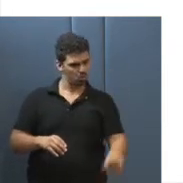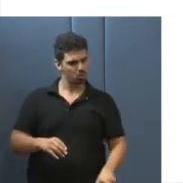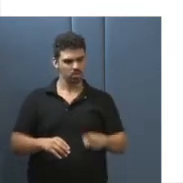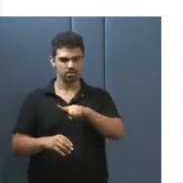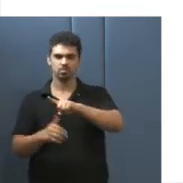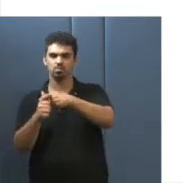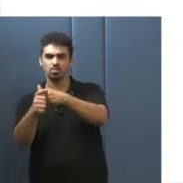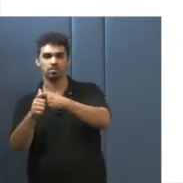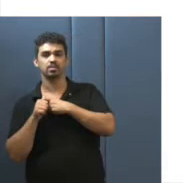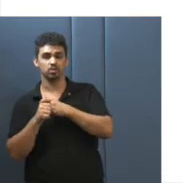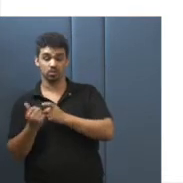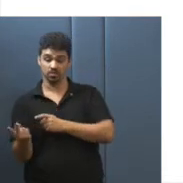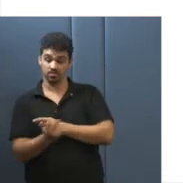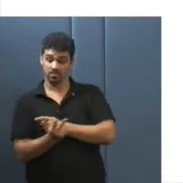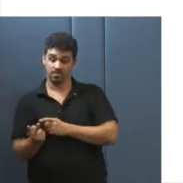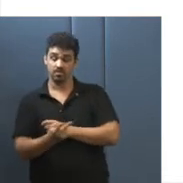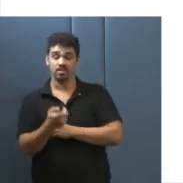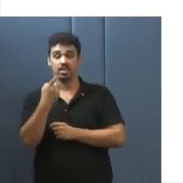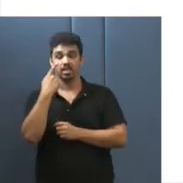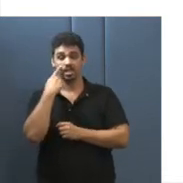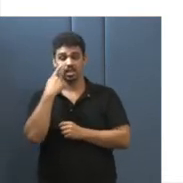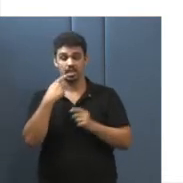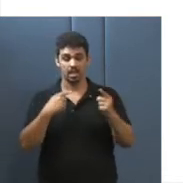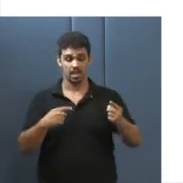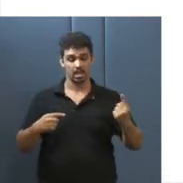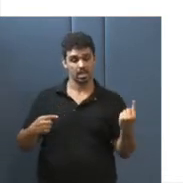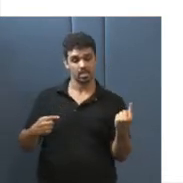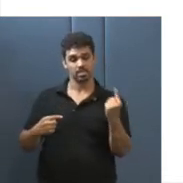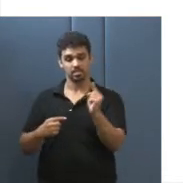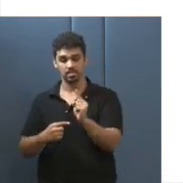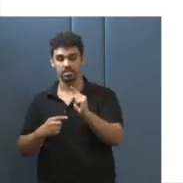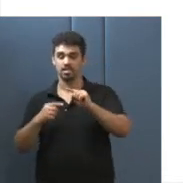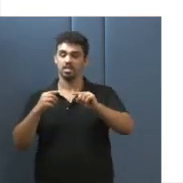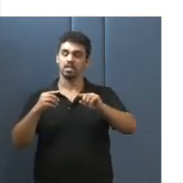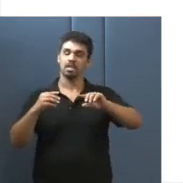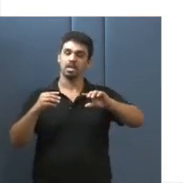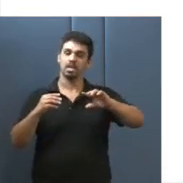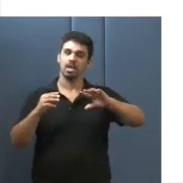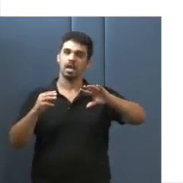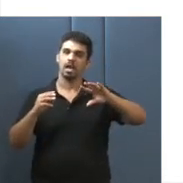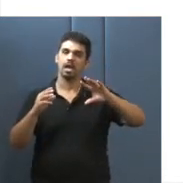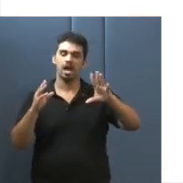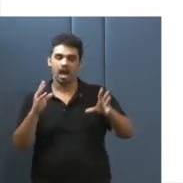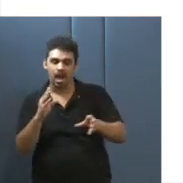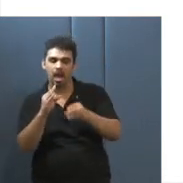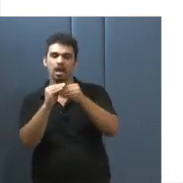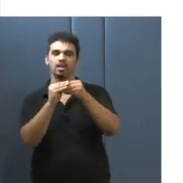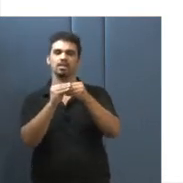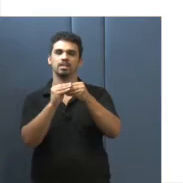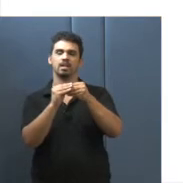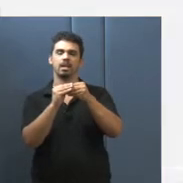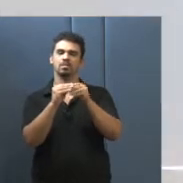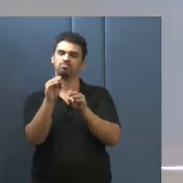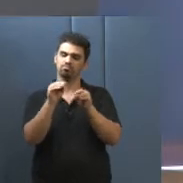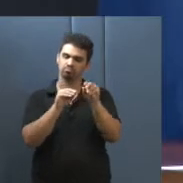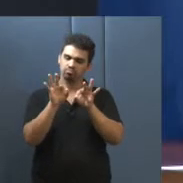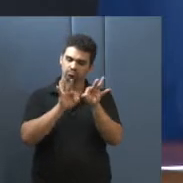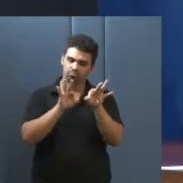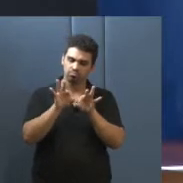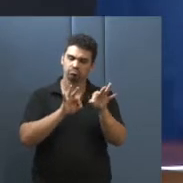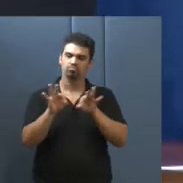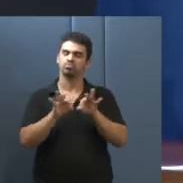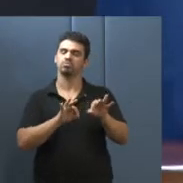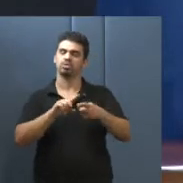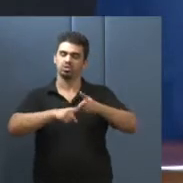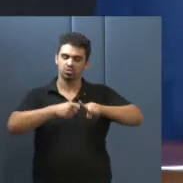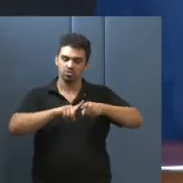desse processo, você vai ter os credores conduzindo o processo de agregação para poder negociar em conjunto as dívidas, naturalmente,